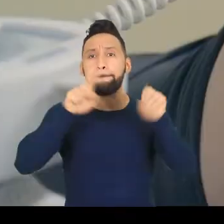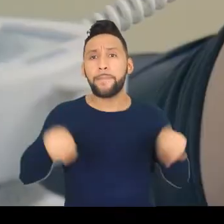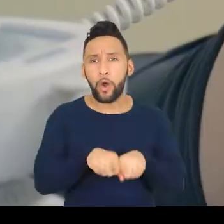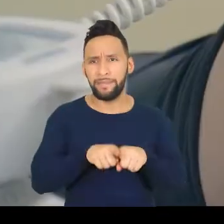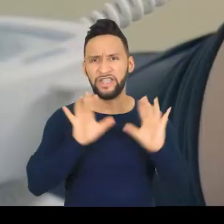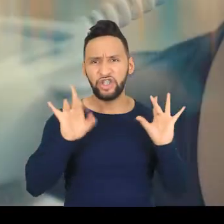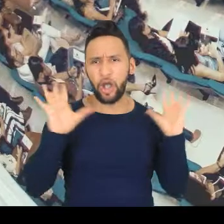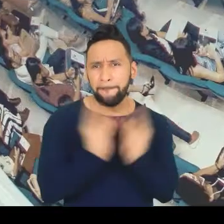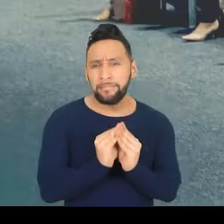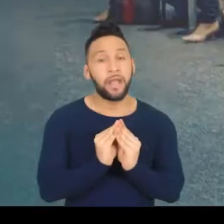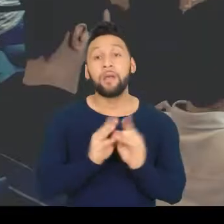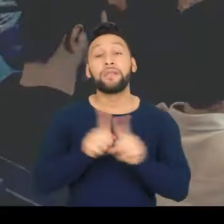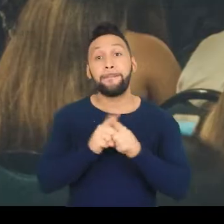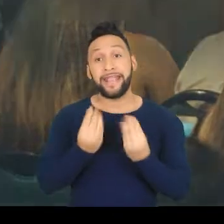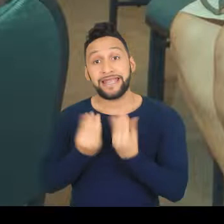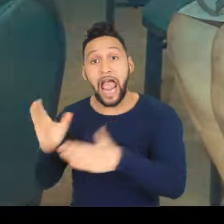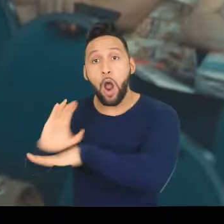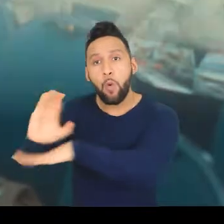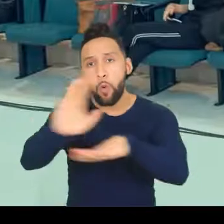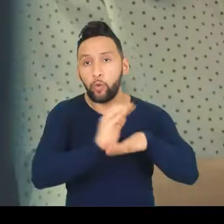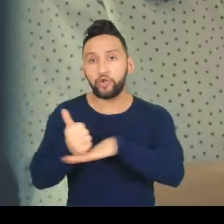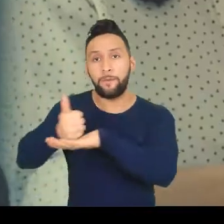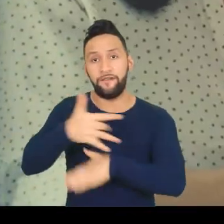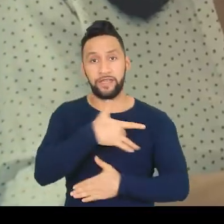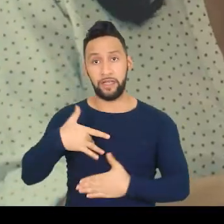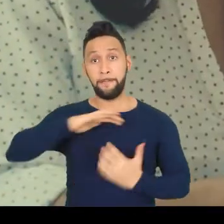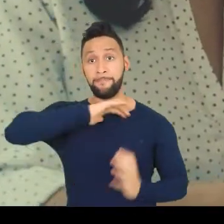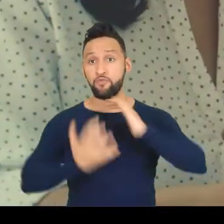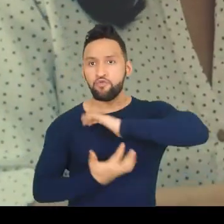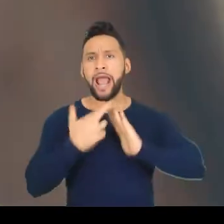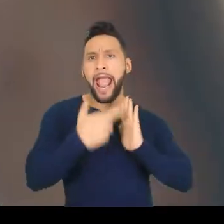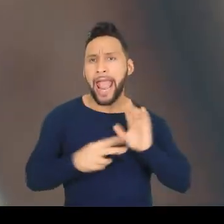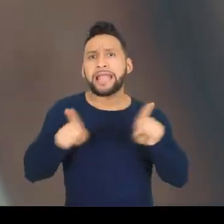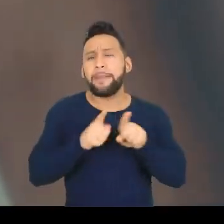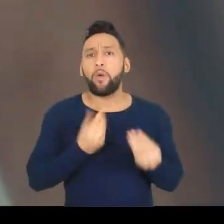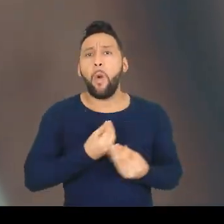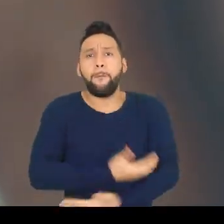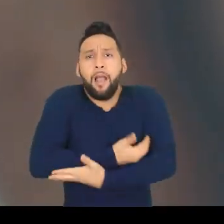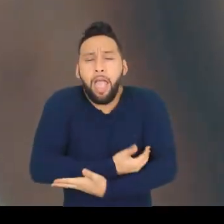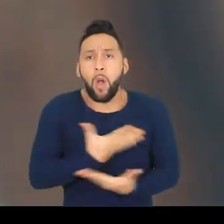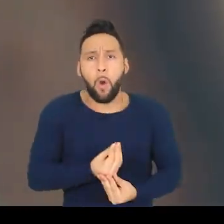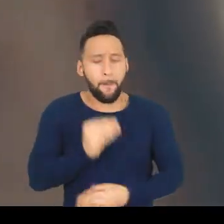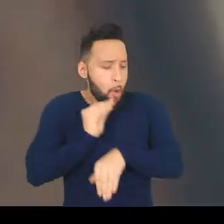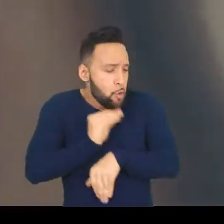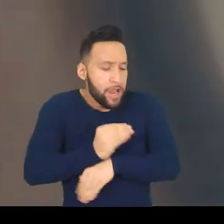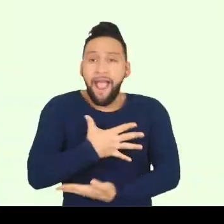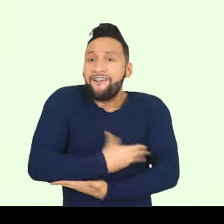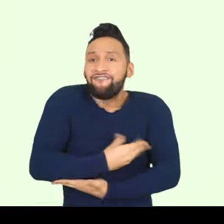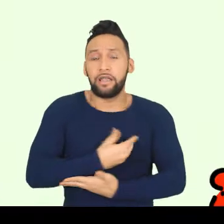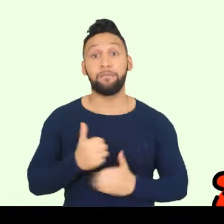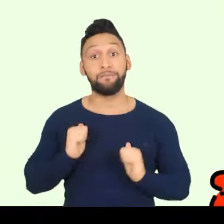que capacita profissionais da saúde e requalifica toda a linha de cuidado materno-infantil.